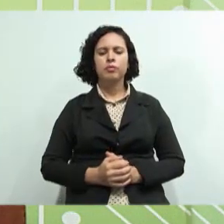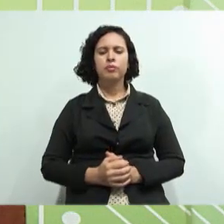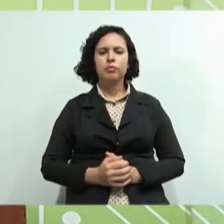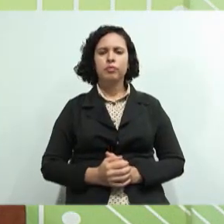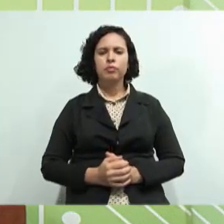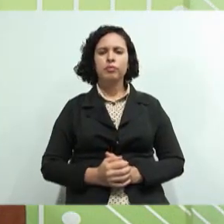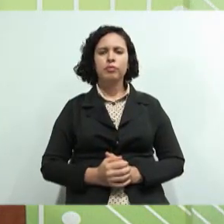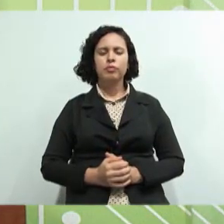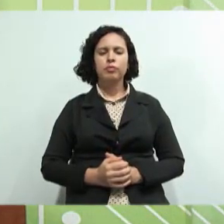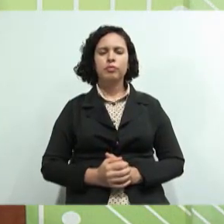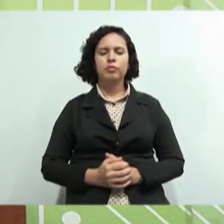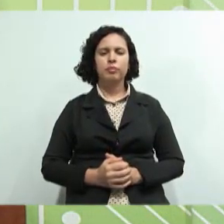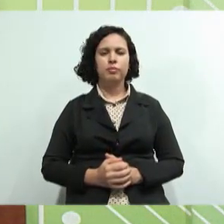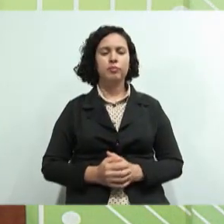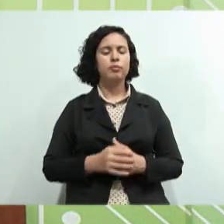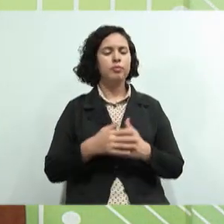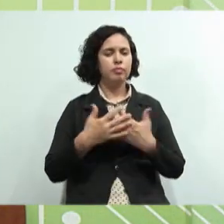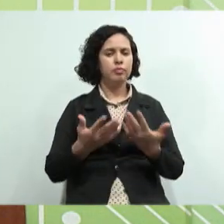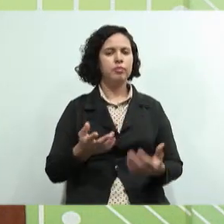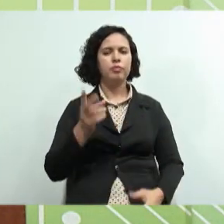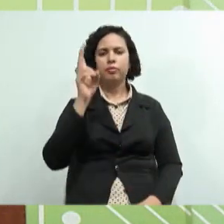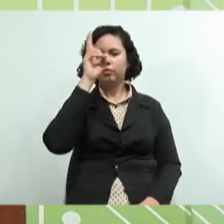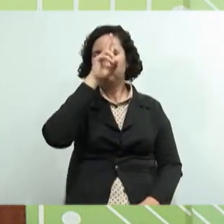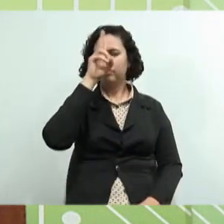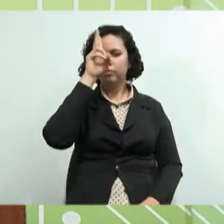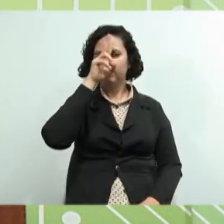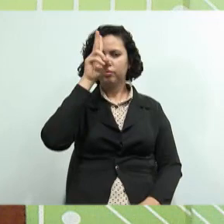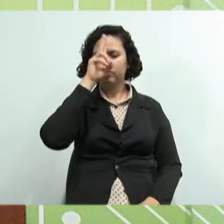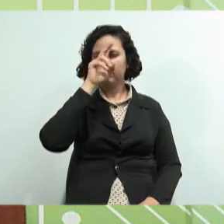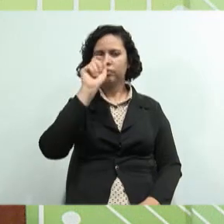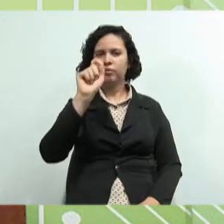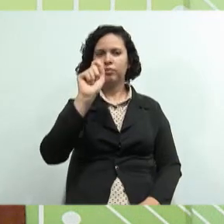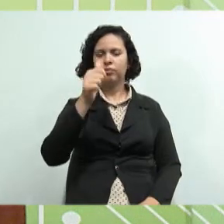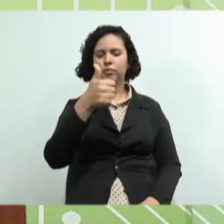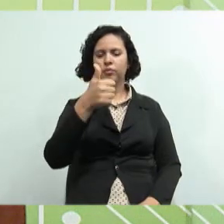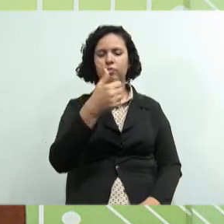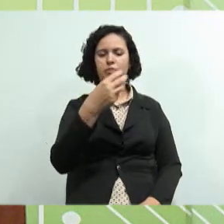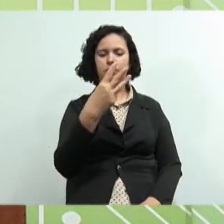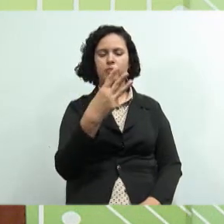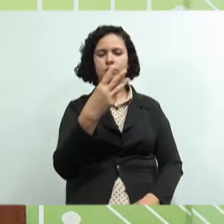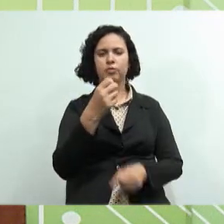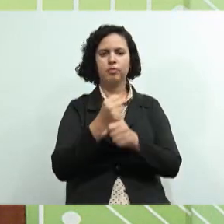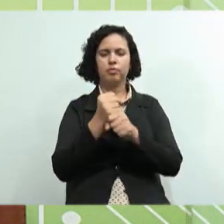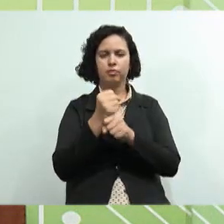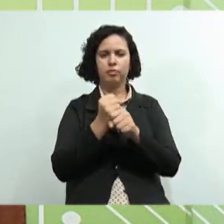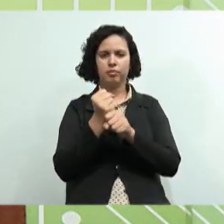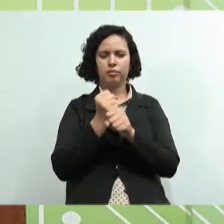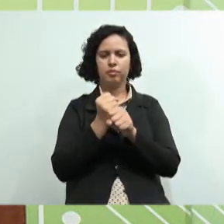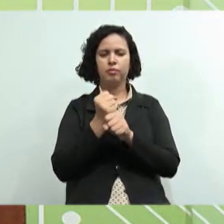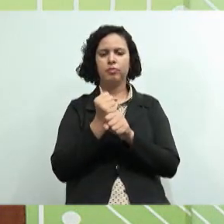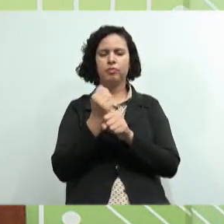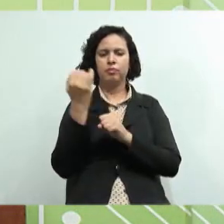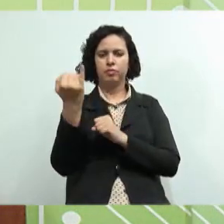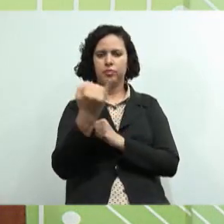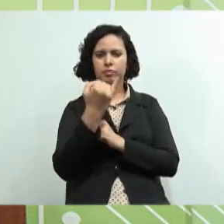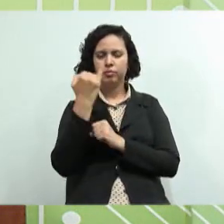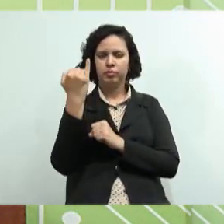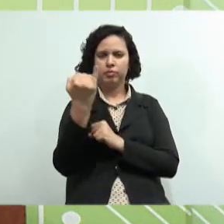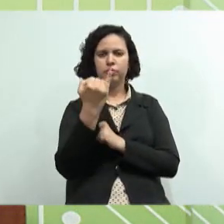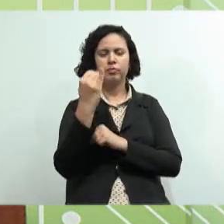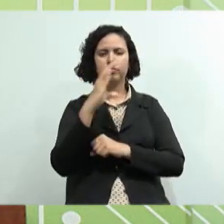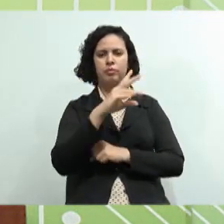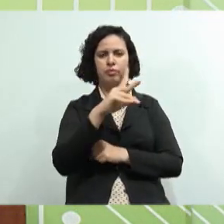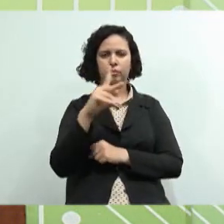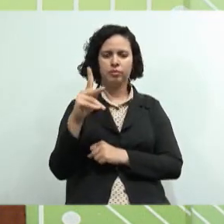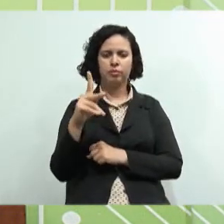Valeu ali uma revisão dos 13 ramos da cooperativa no Brasil e da importância das cooperativas agropecuárias, principalmente